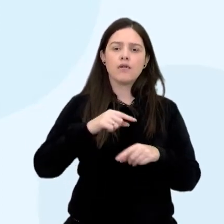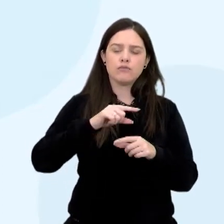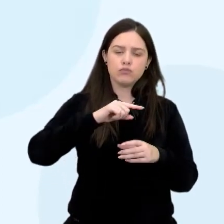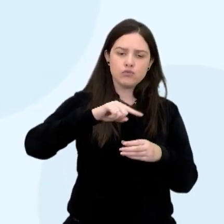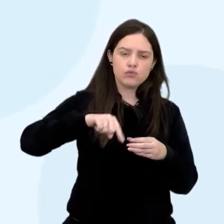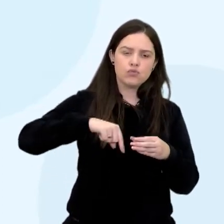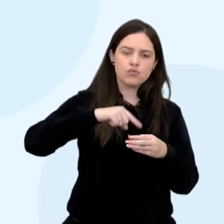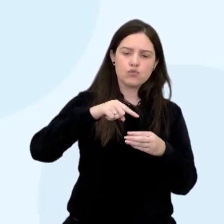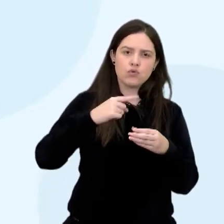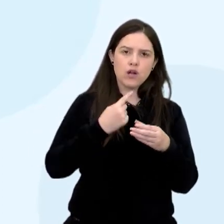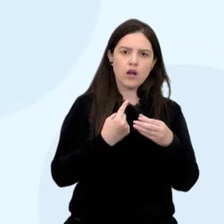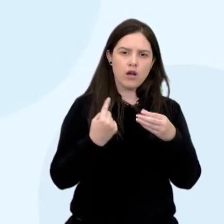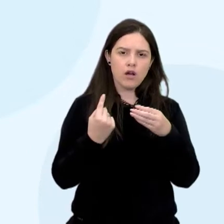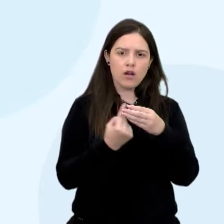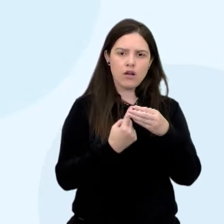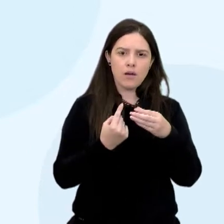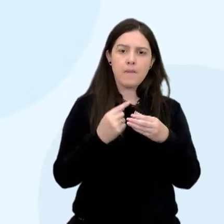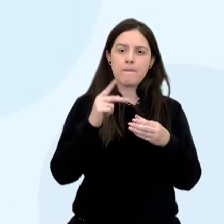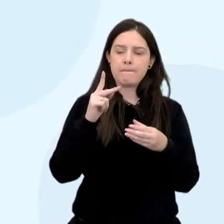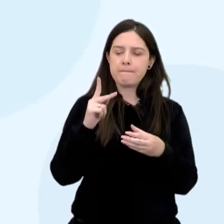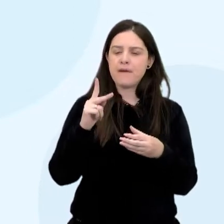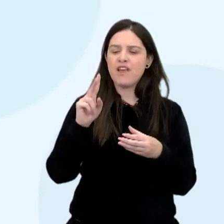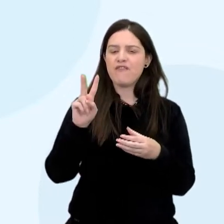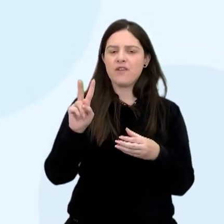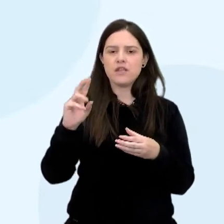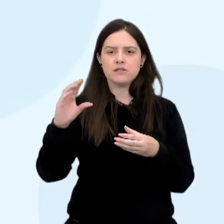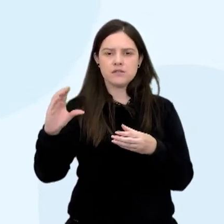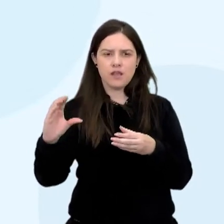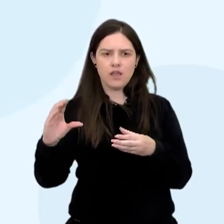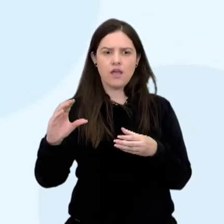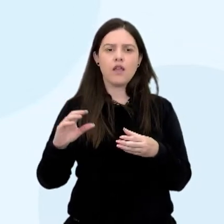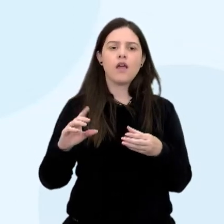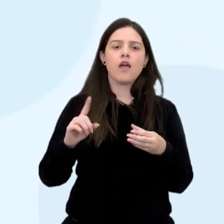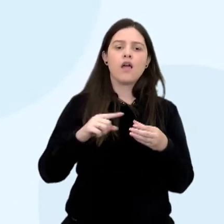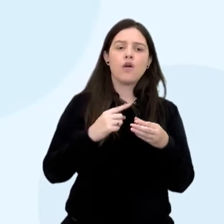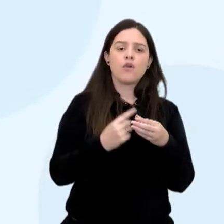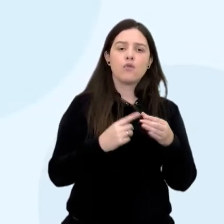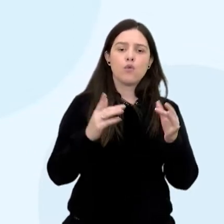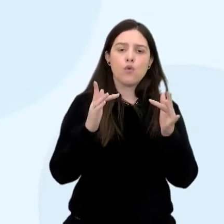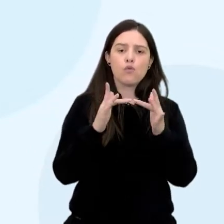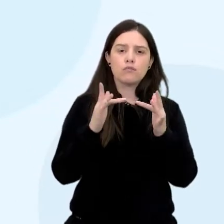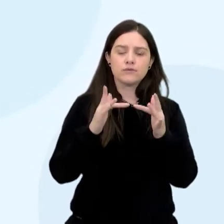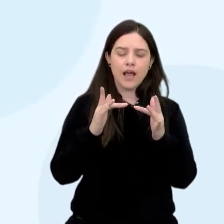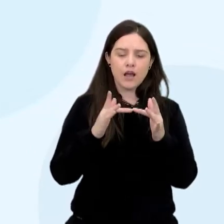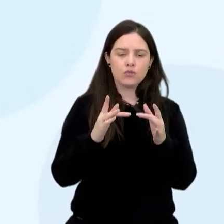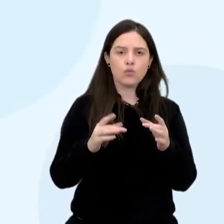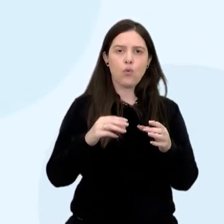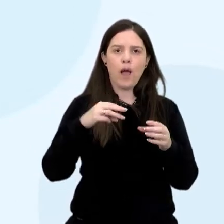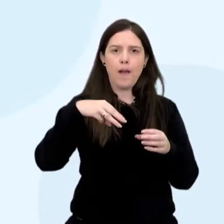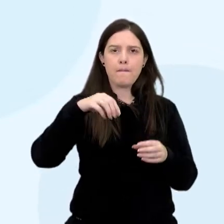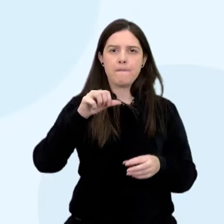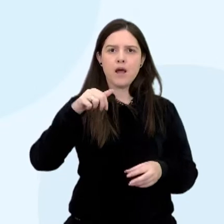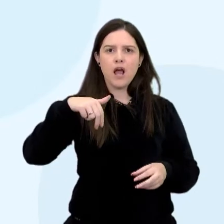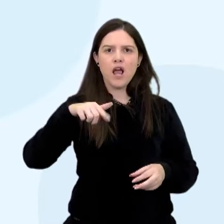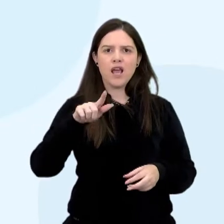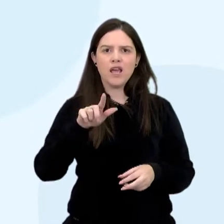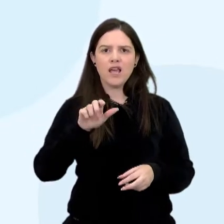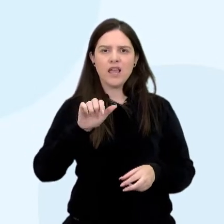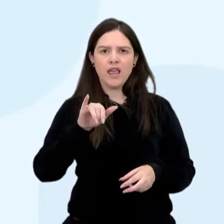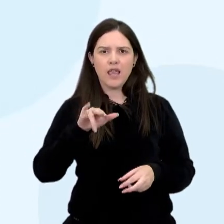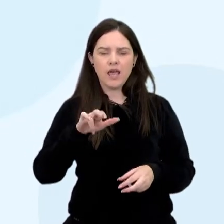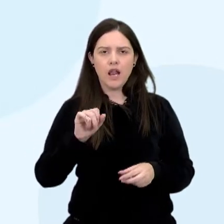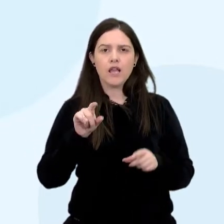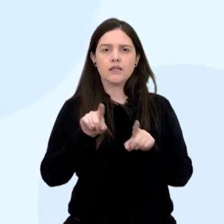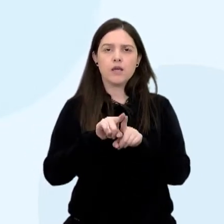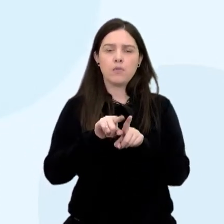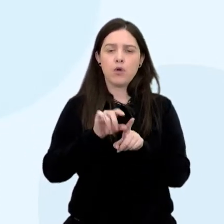por dentro, né, do tubo de PVC, a fim de reduzir o contato da mangueira com o solo. Tá certo? Para a gente garantir que não vai ter